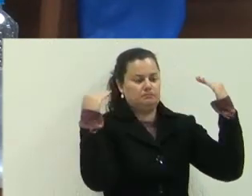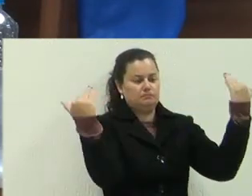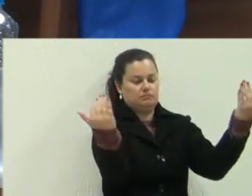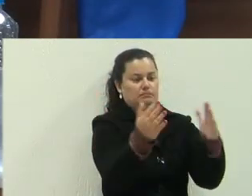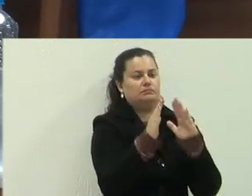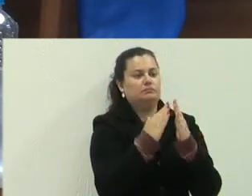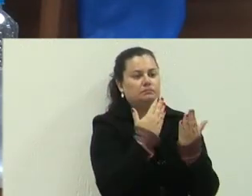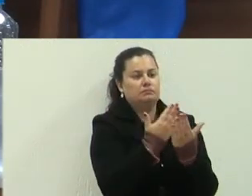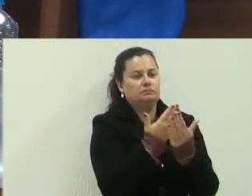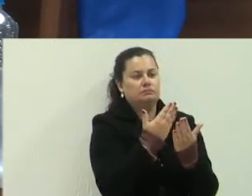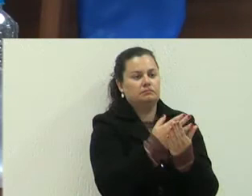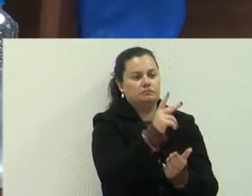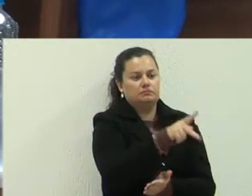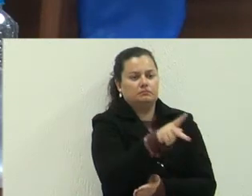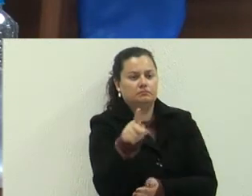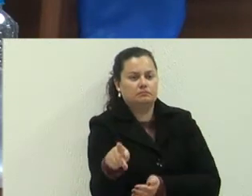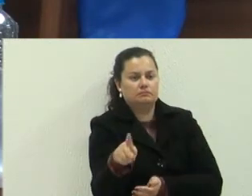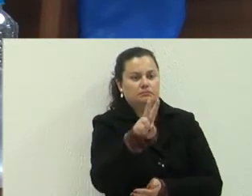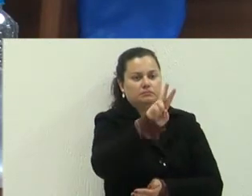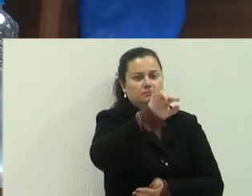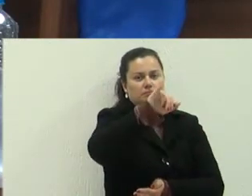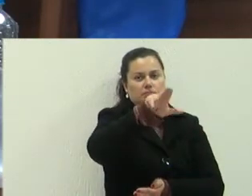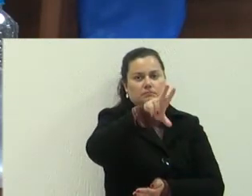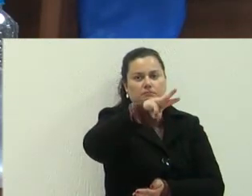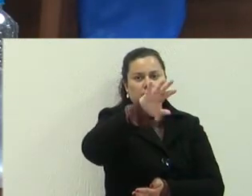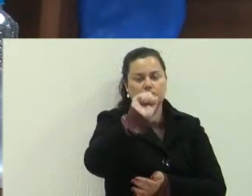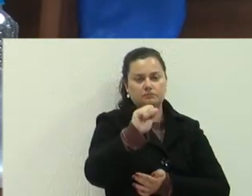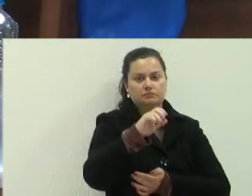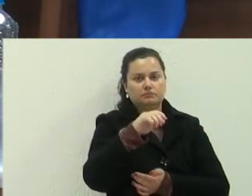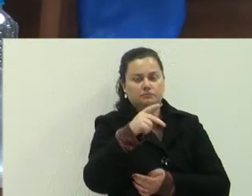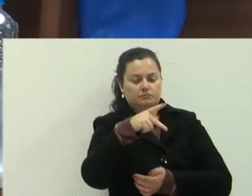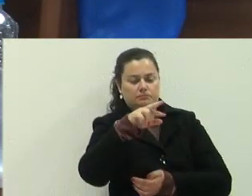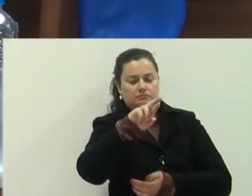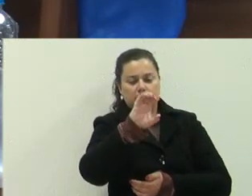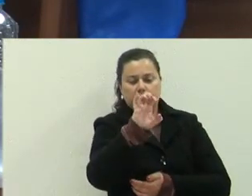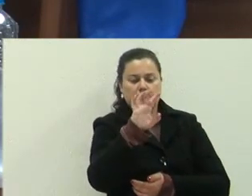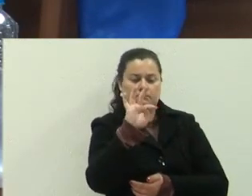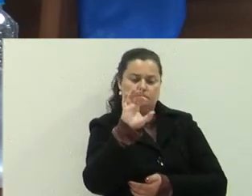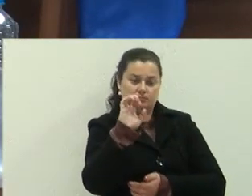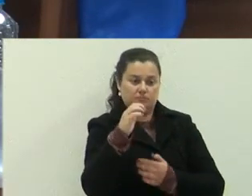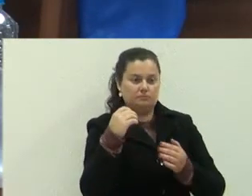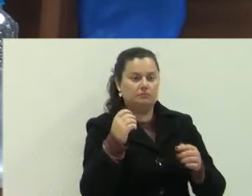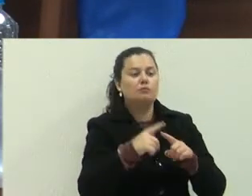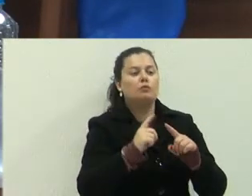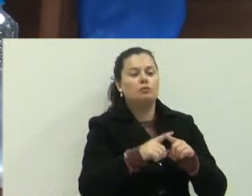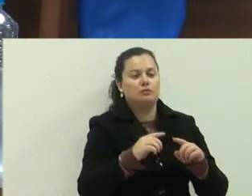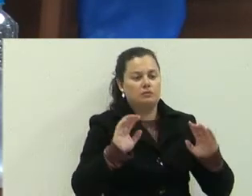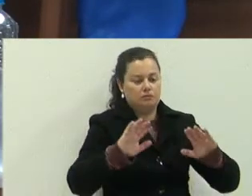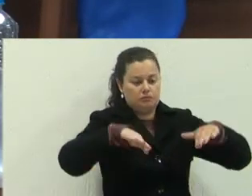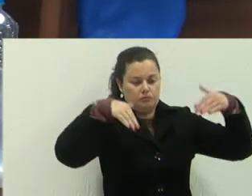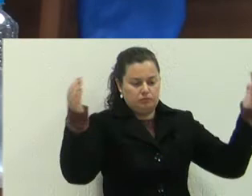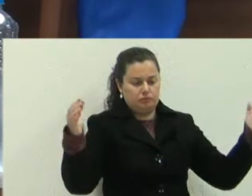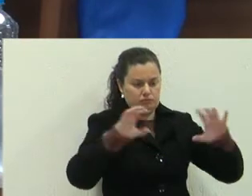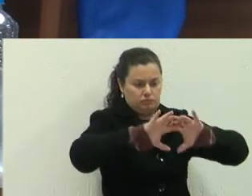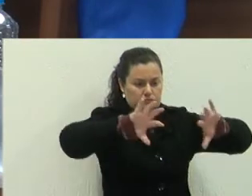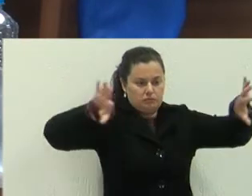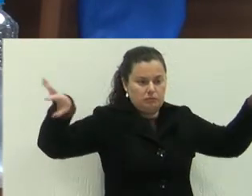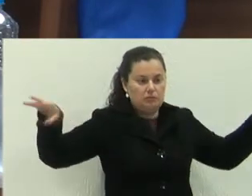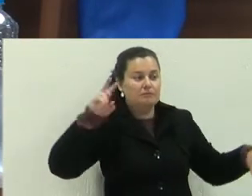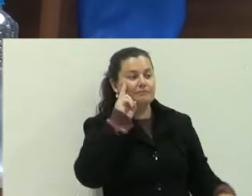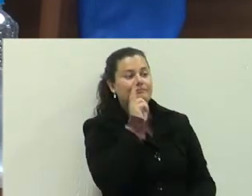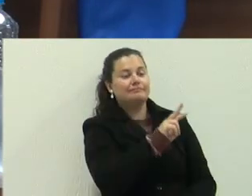da escola professora Vilna Correia Prete, devido às laterais estarem abertas, deixando as